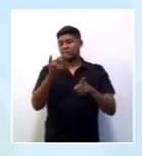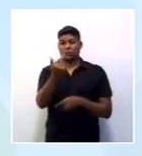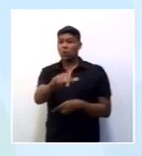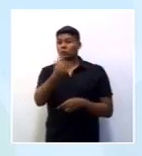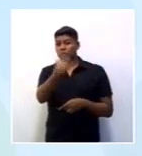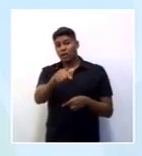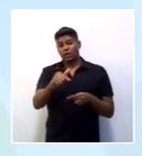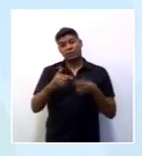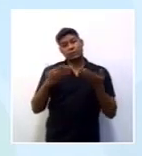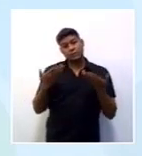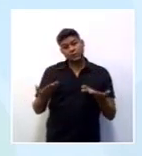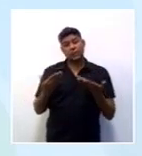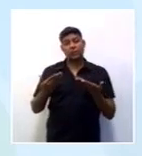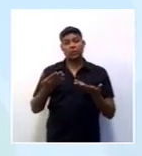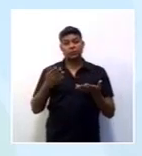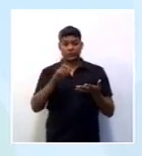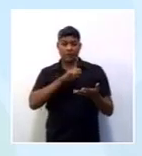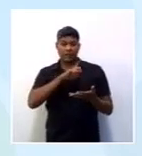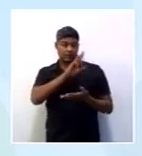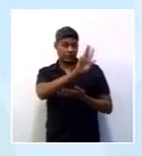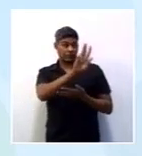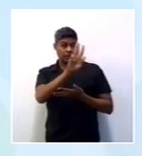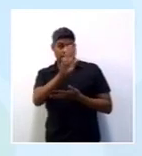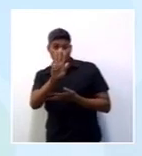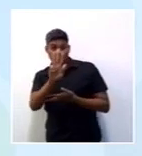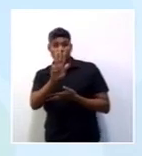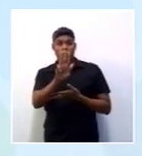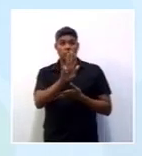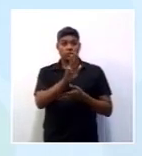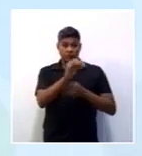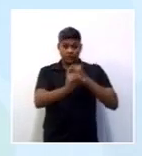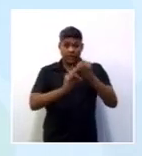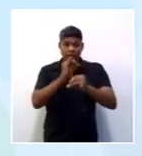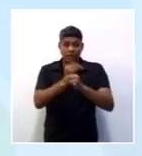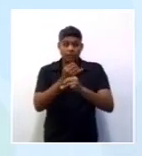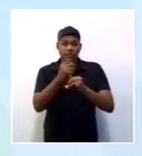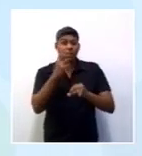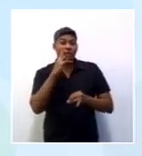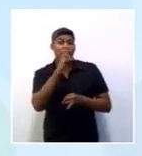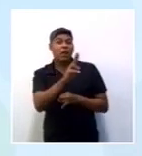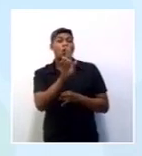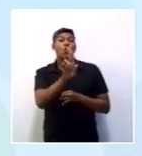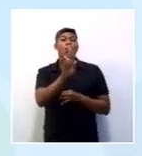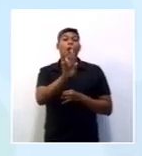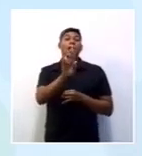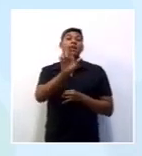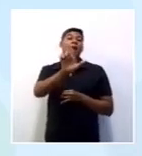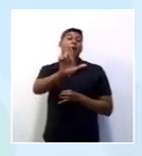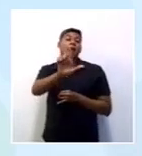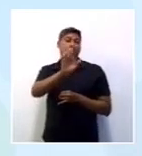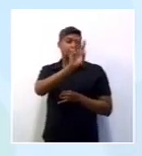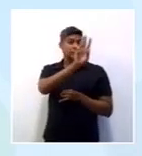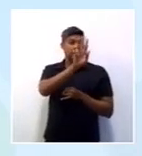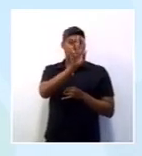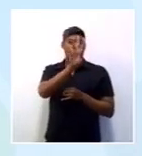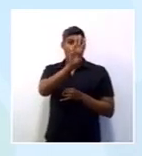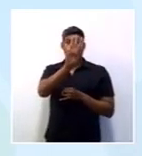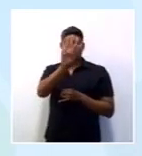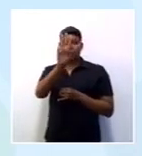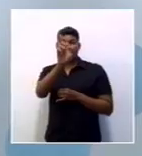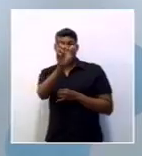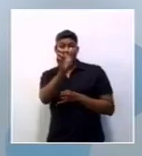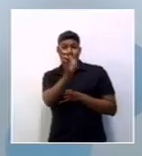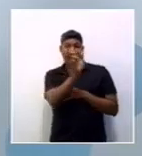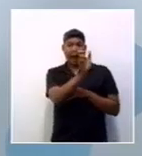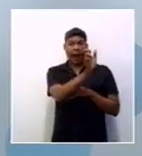por isso que muitas vezes quando a gente vê um site na internet, é importante a gente ver a URL, que é o nome do site lá em cima, o www, porque aí você